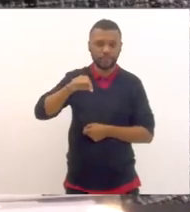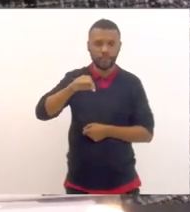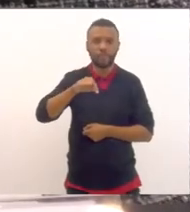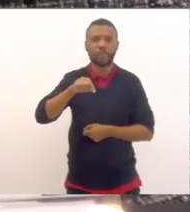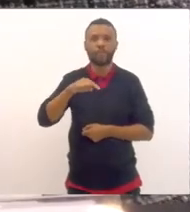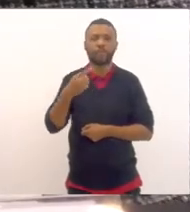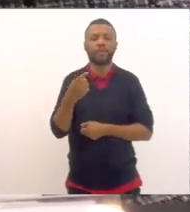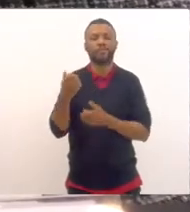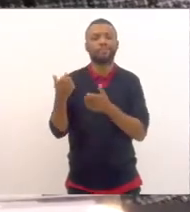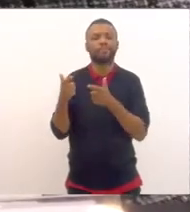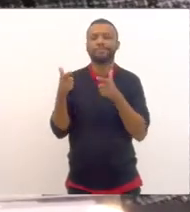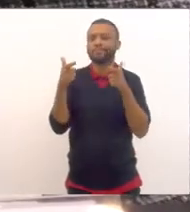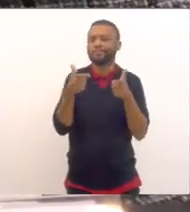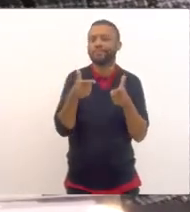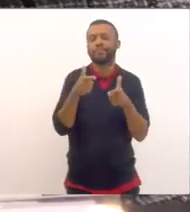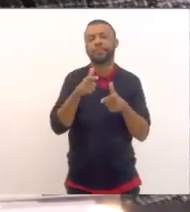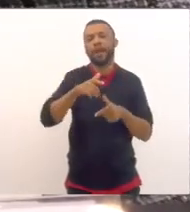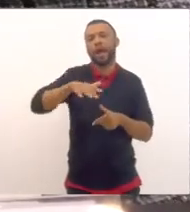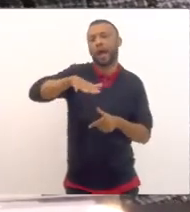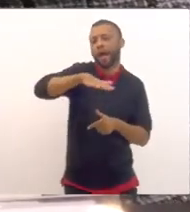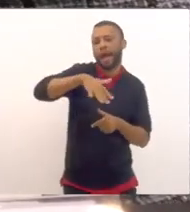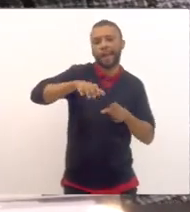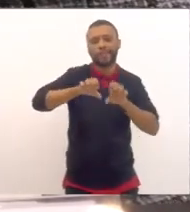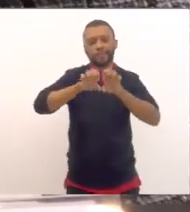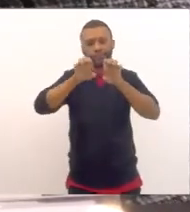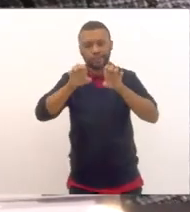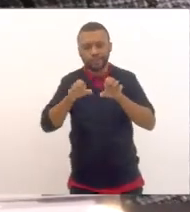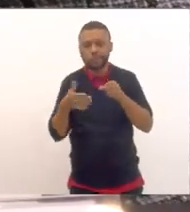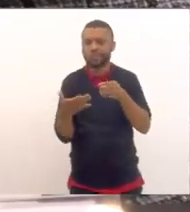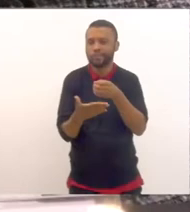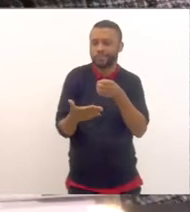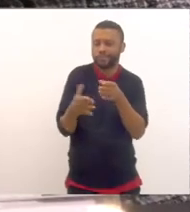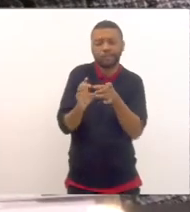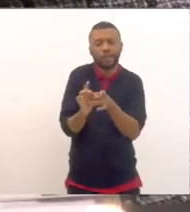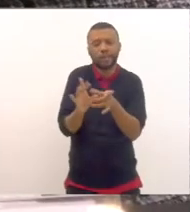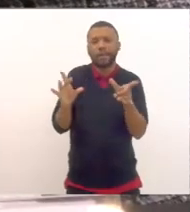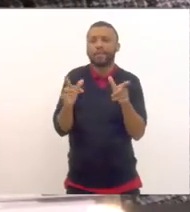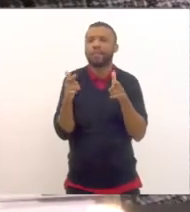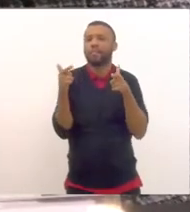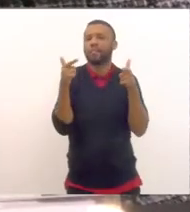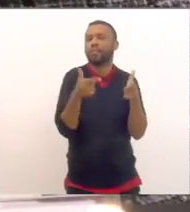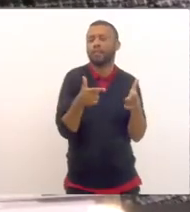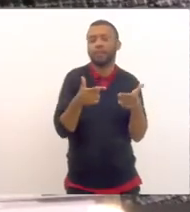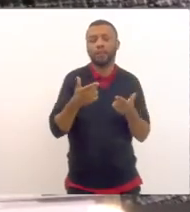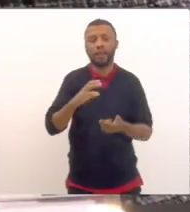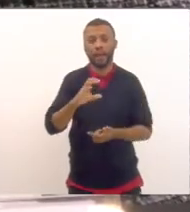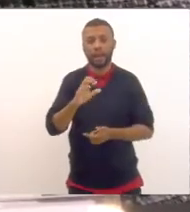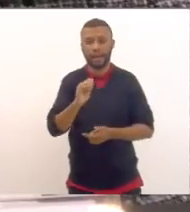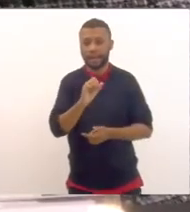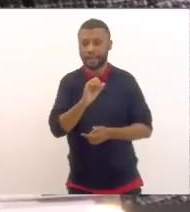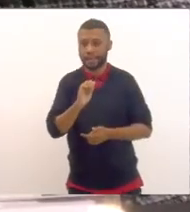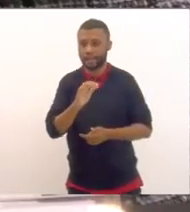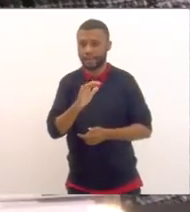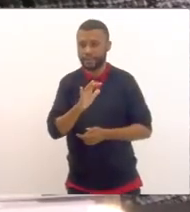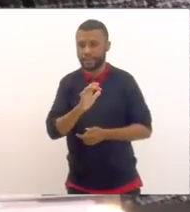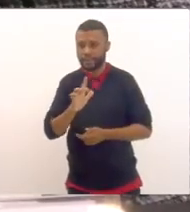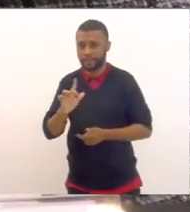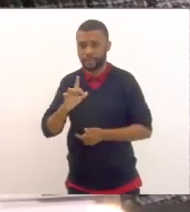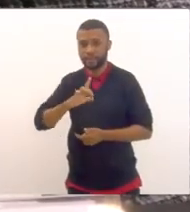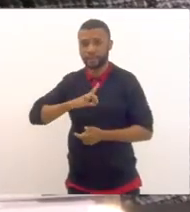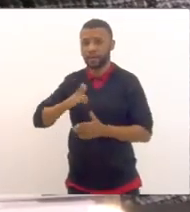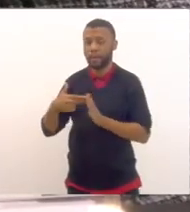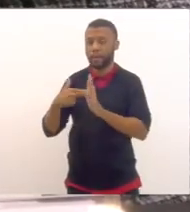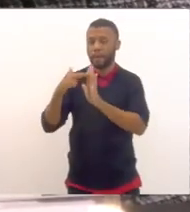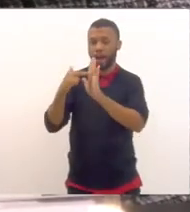e eu te chamo lá eixos estruturantes da batiza como quiser que é feita lá Casa Civil tinha lá um